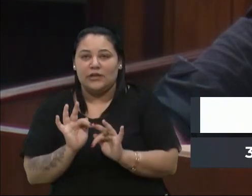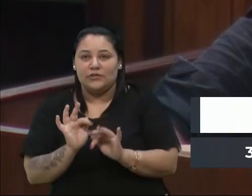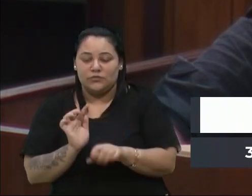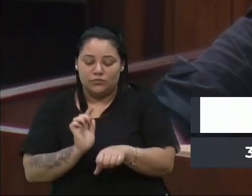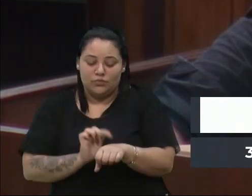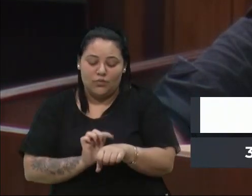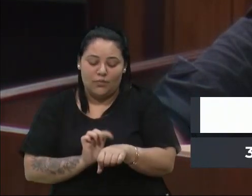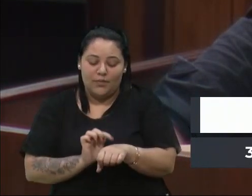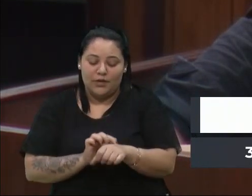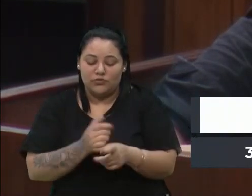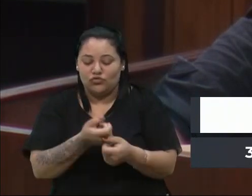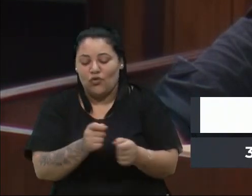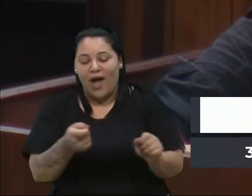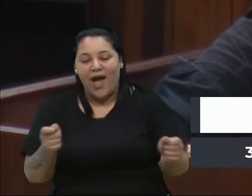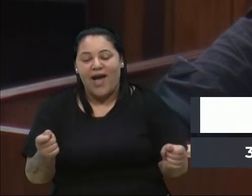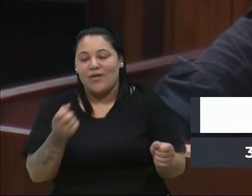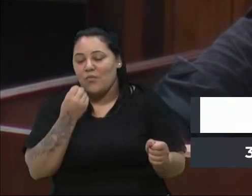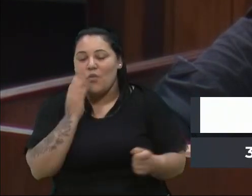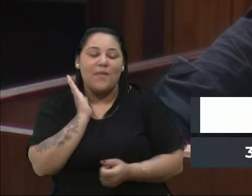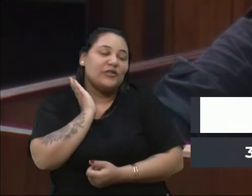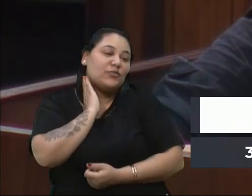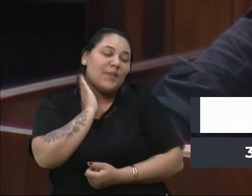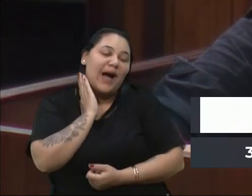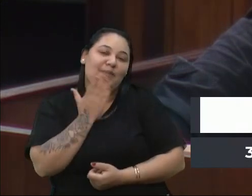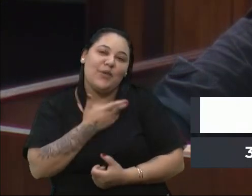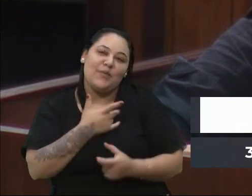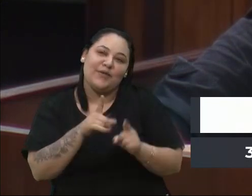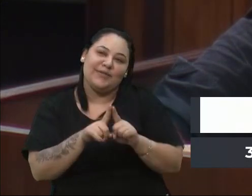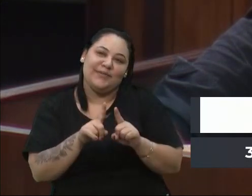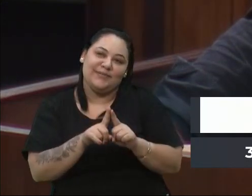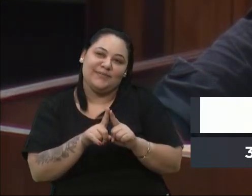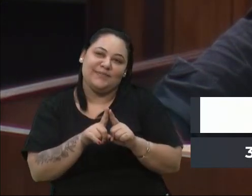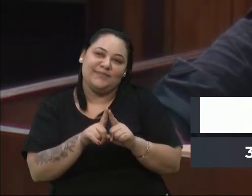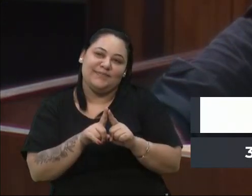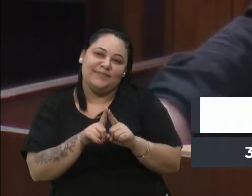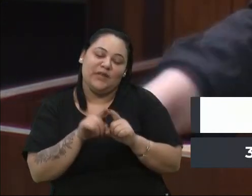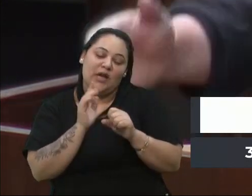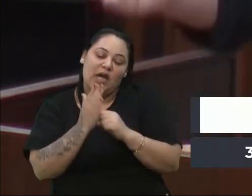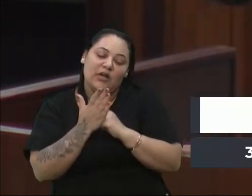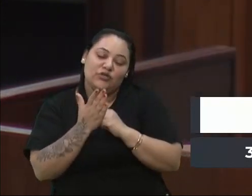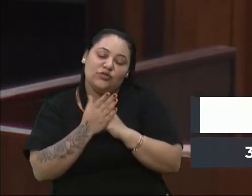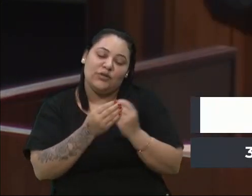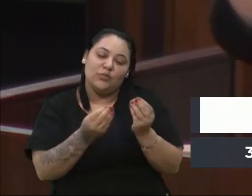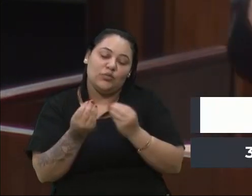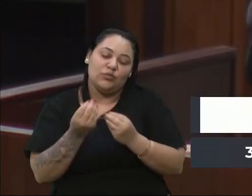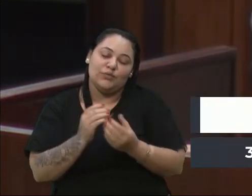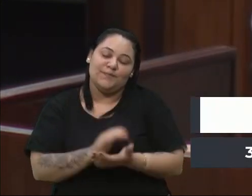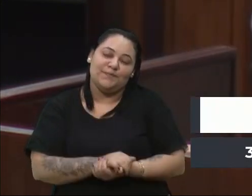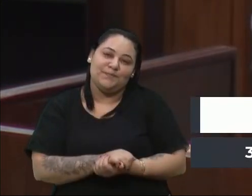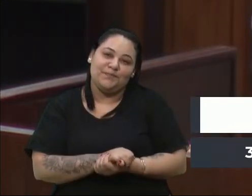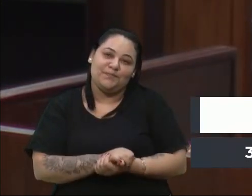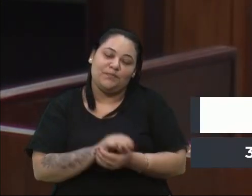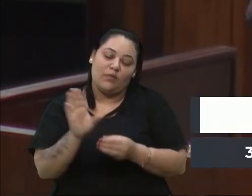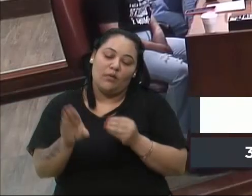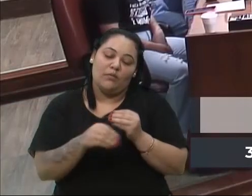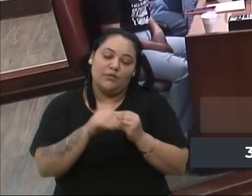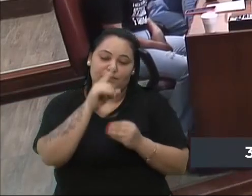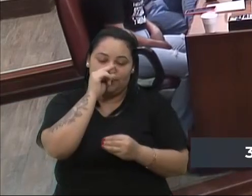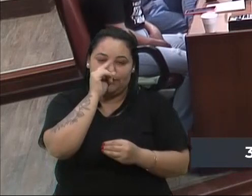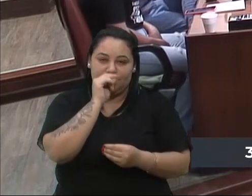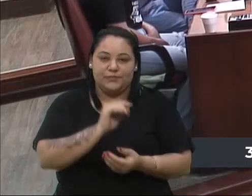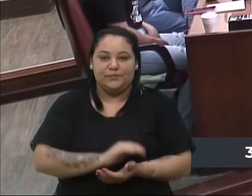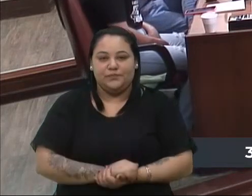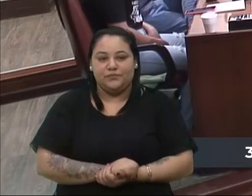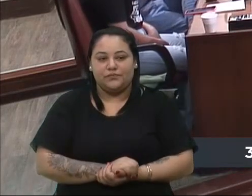de um churrasco, de uma boa conversa, ela acaba se sobressaindo das nossas tristezas. Sua parte, vereador Fantinel. Obrigado,